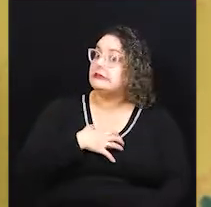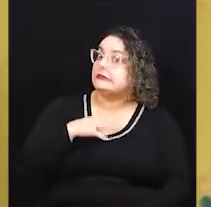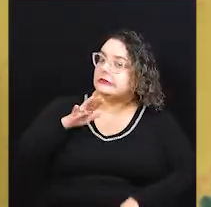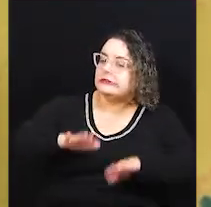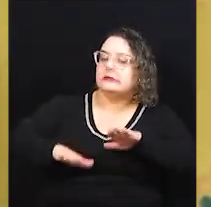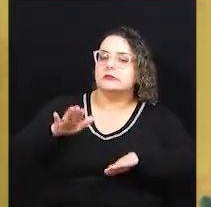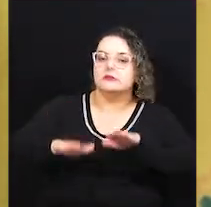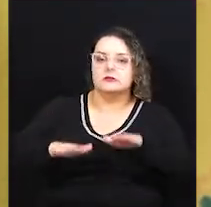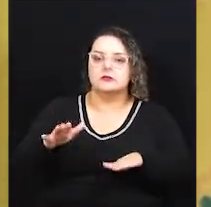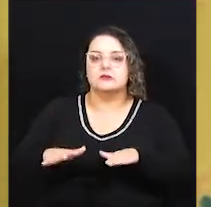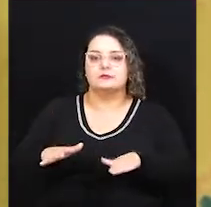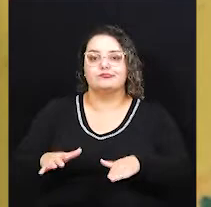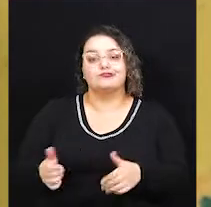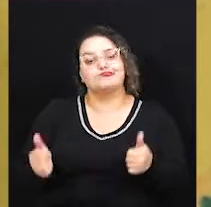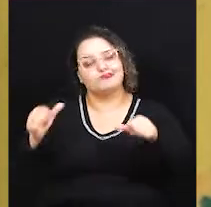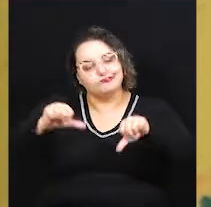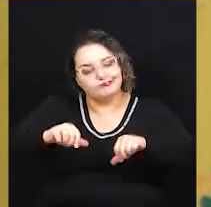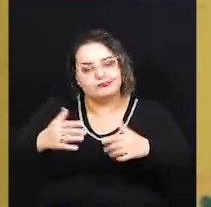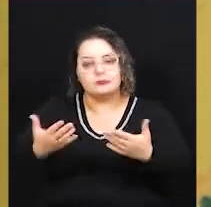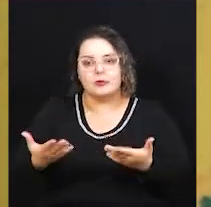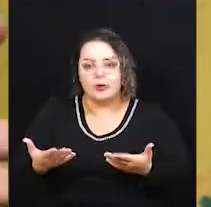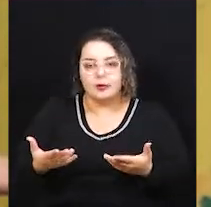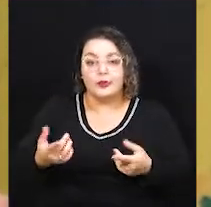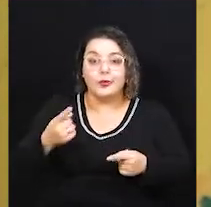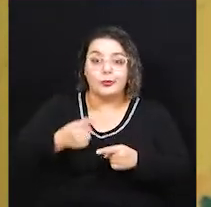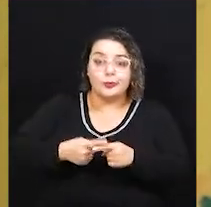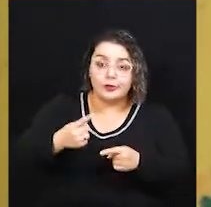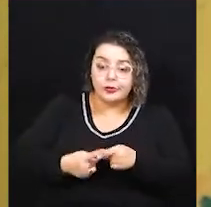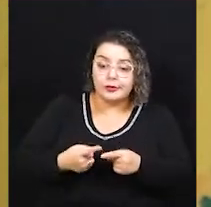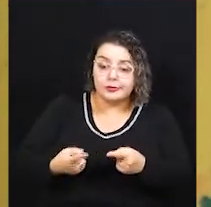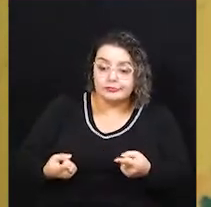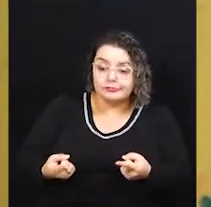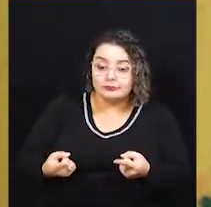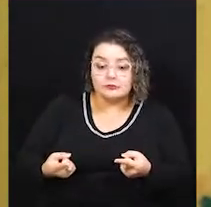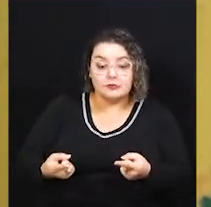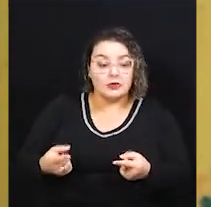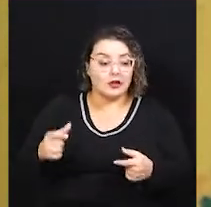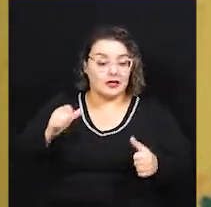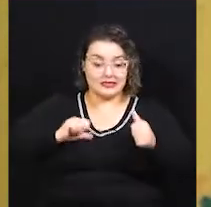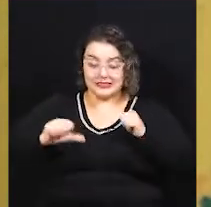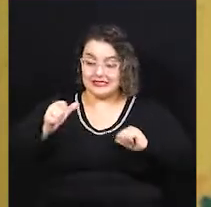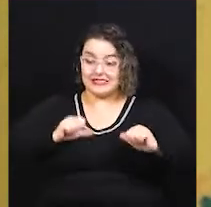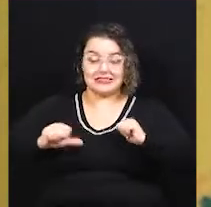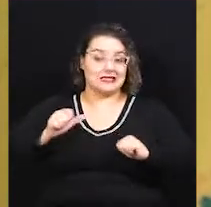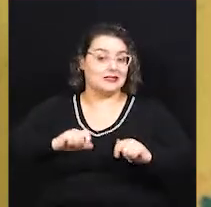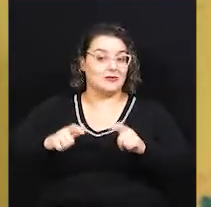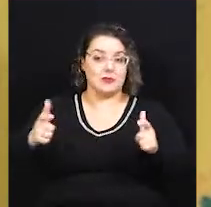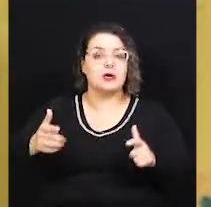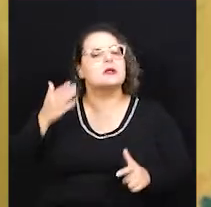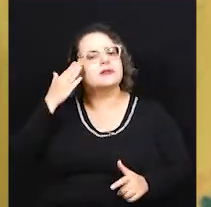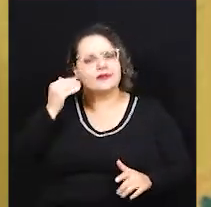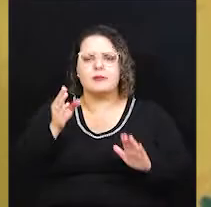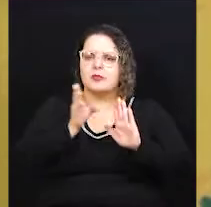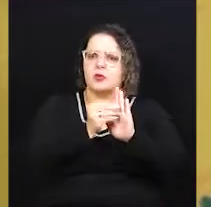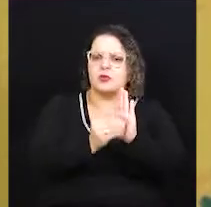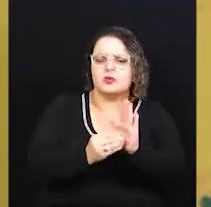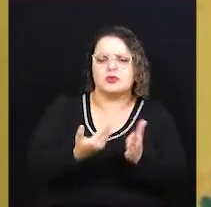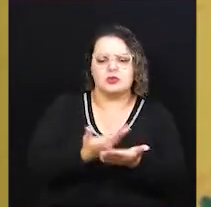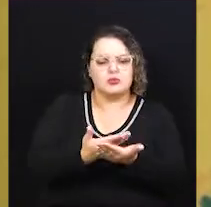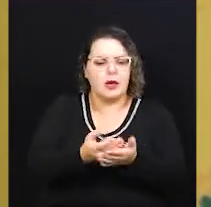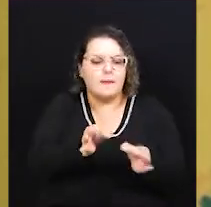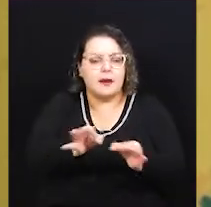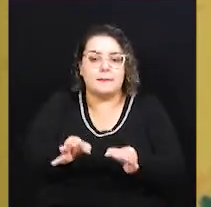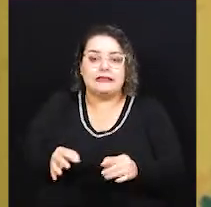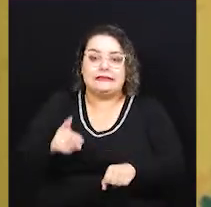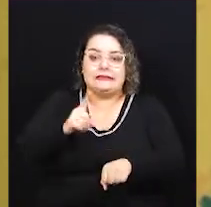é, as pessoas se dando mal justamente por causa disso, né? Às vezes sabe até o conteúdo, tá legal, mas chega na